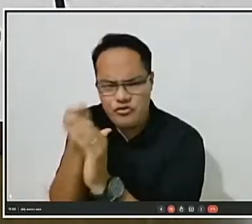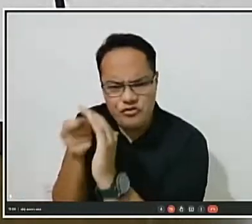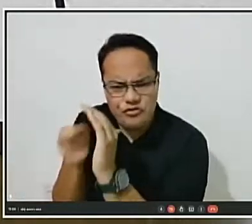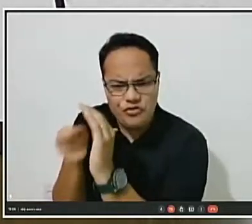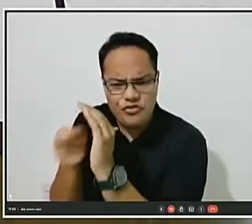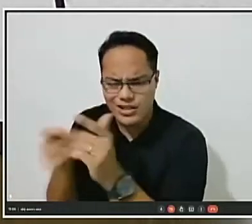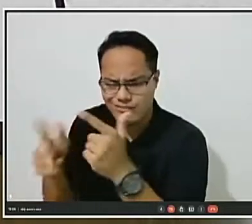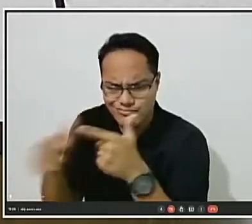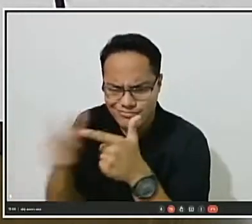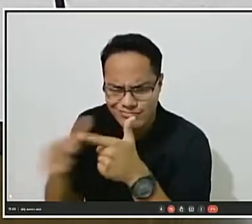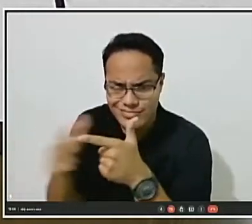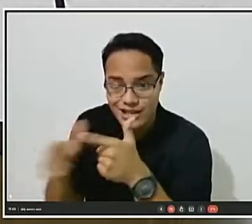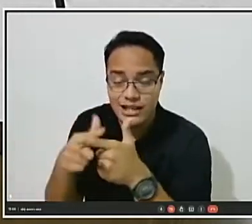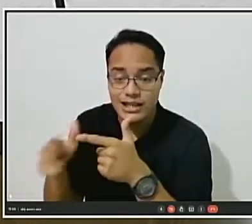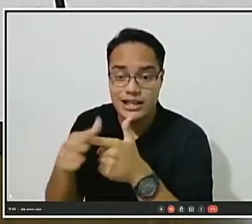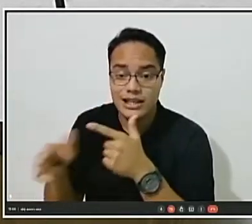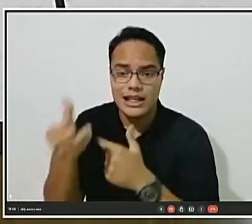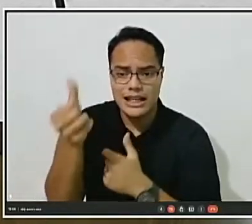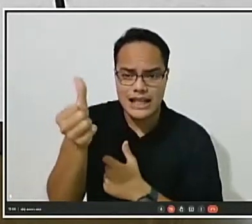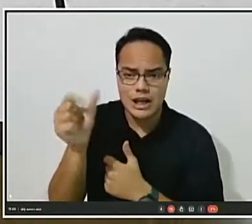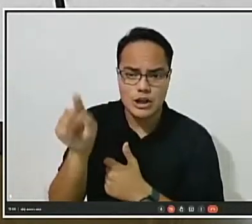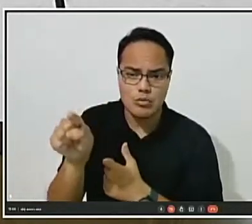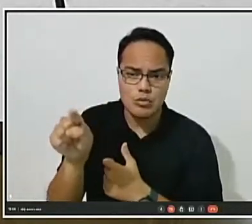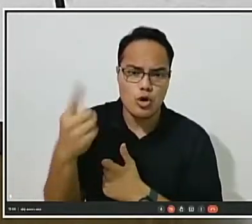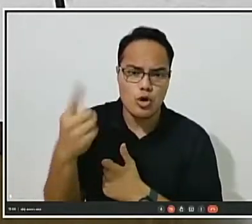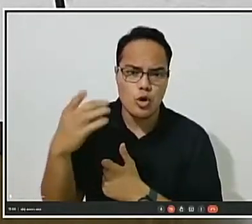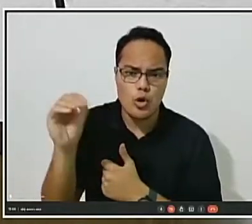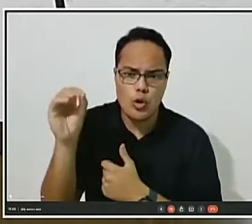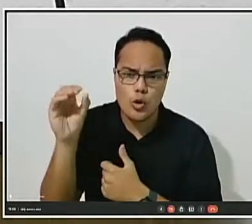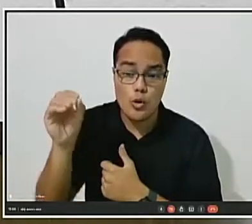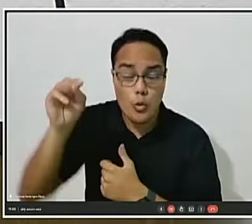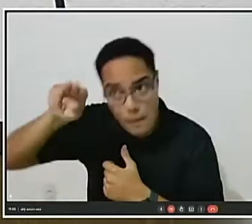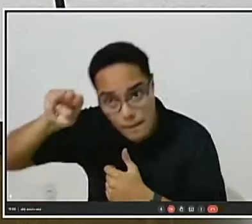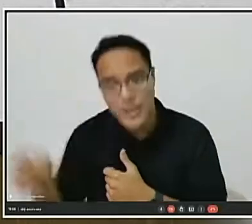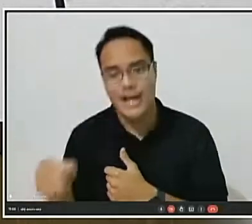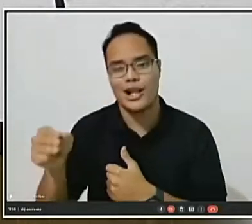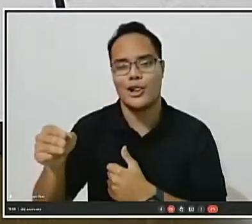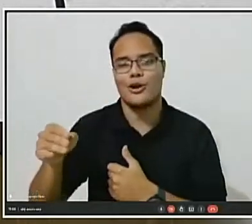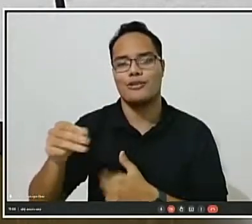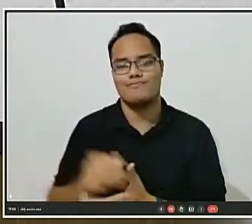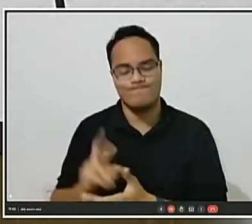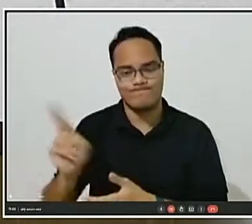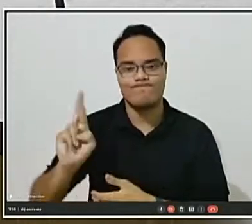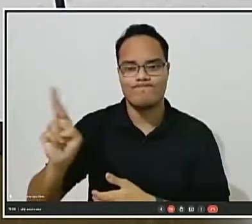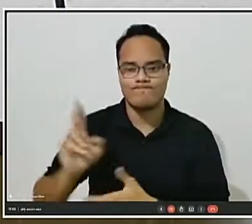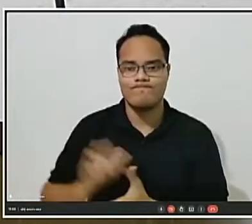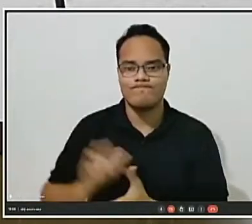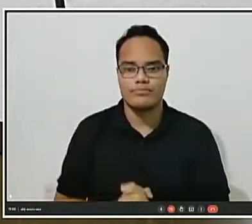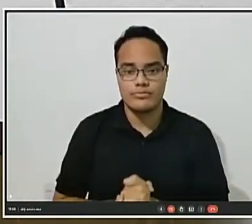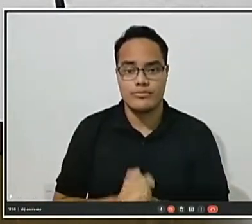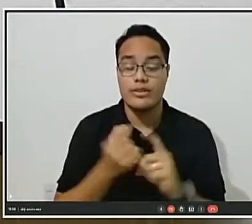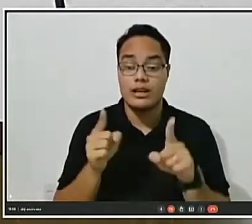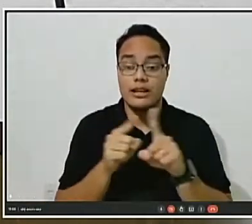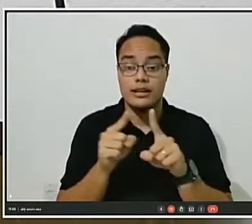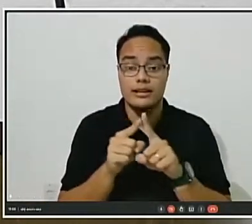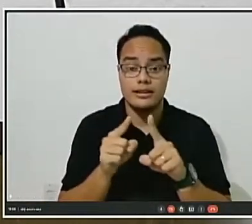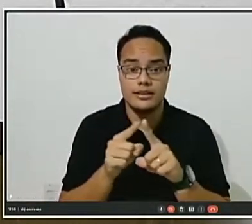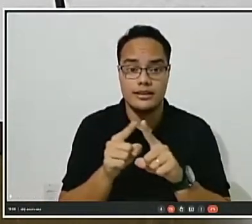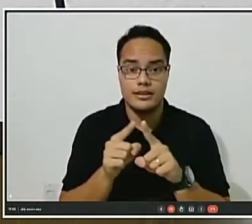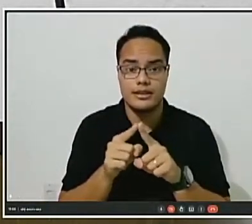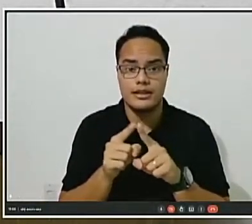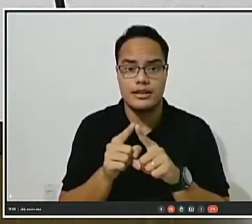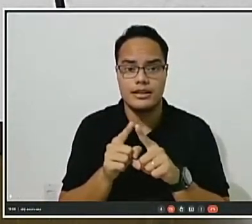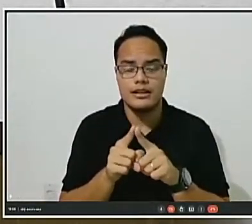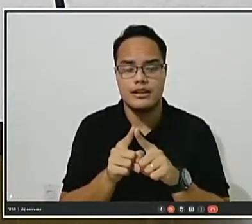o projeto já foi elaborado de acordo com as medidas que lá já estão. Então, não tem como,